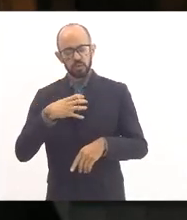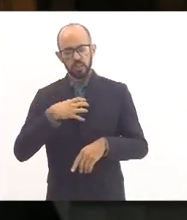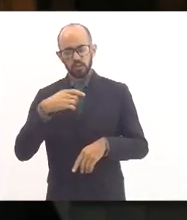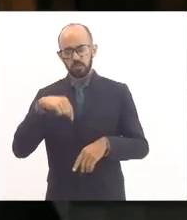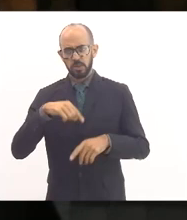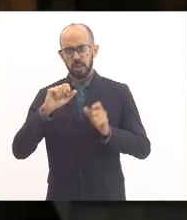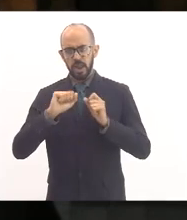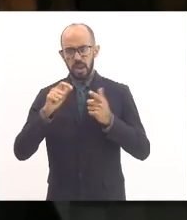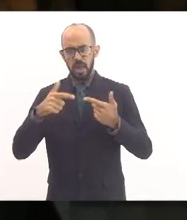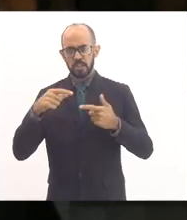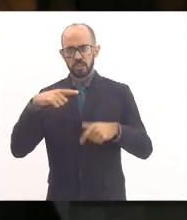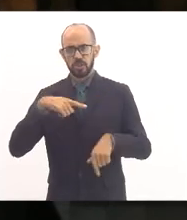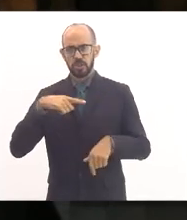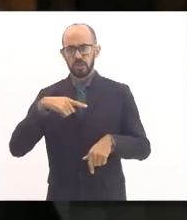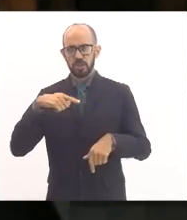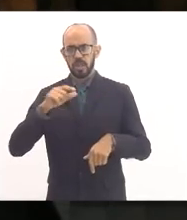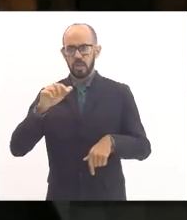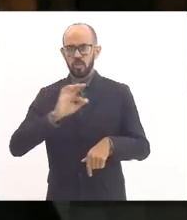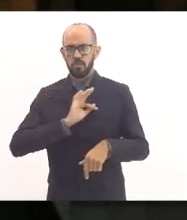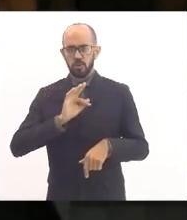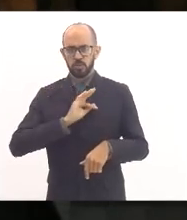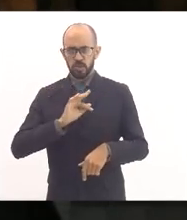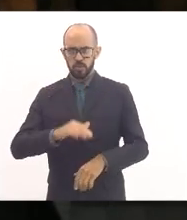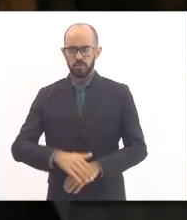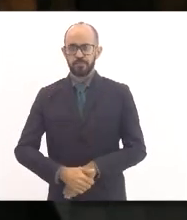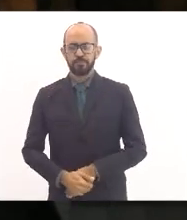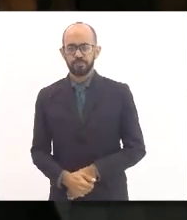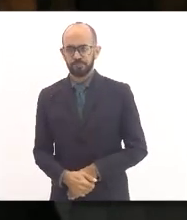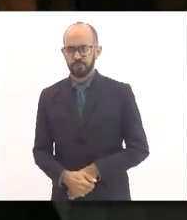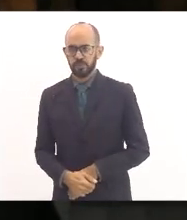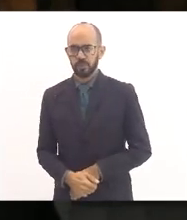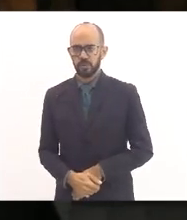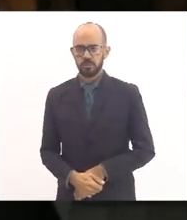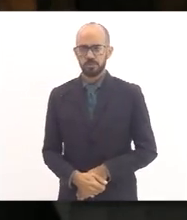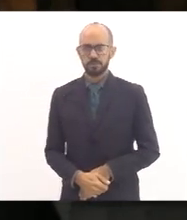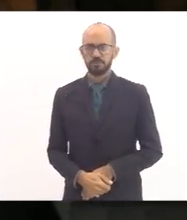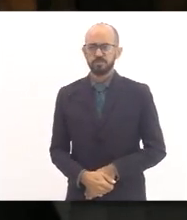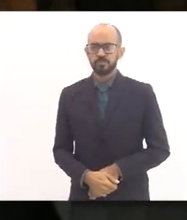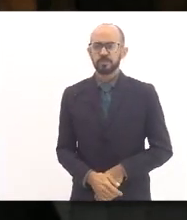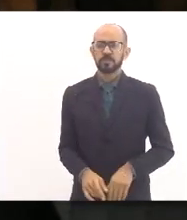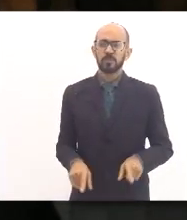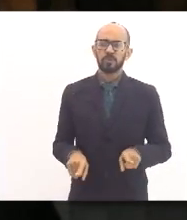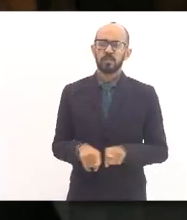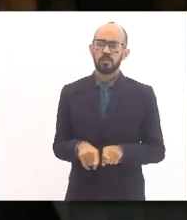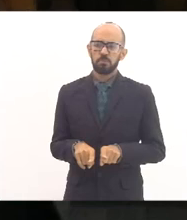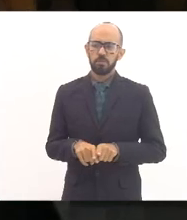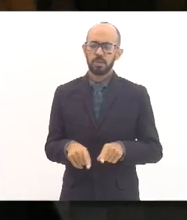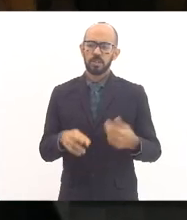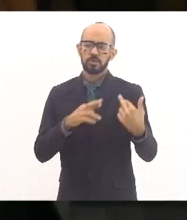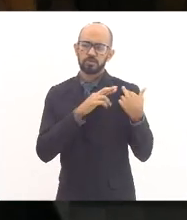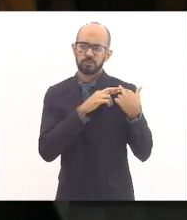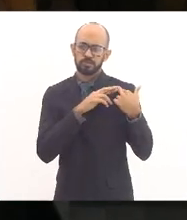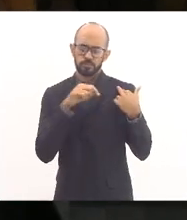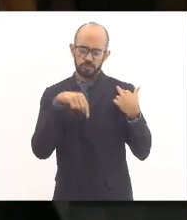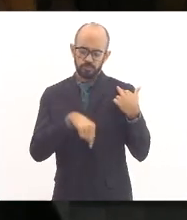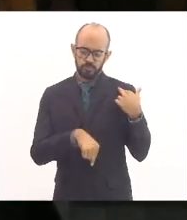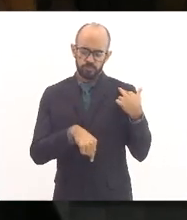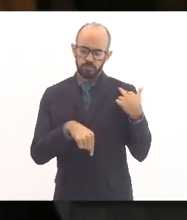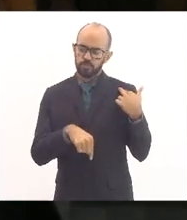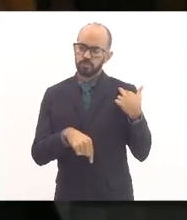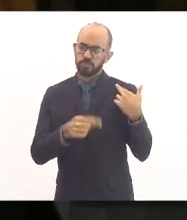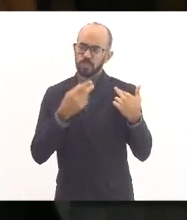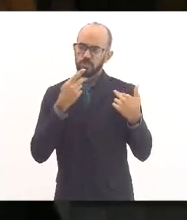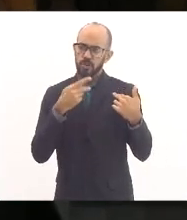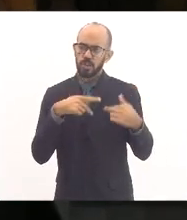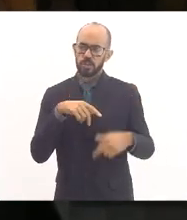esta casa tem para com a questão policial né E além disso a responsabilidade de estar aqui falando em